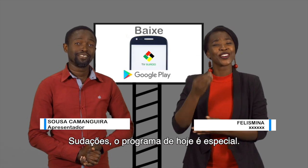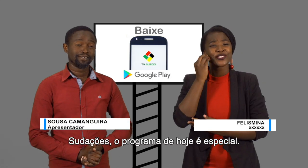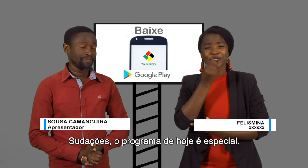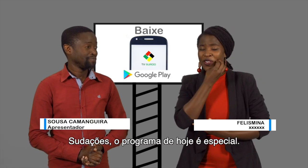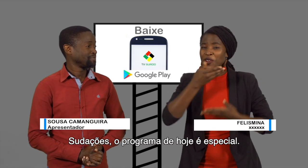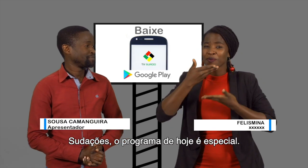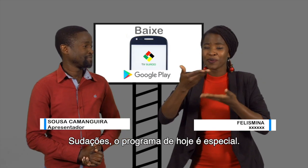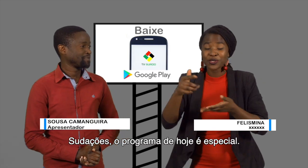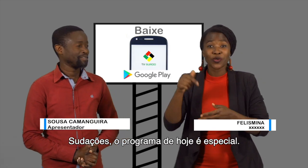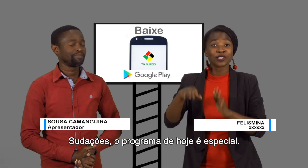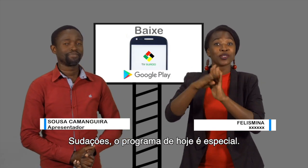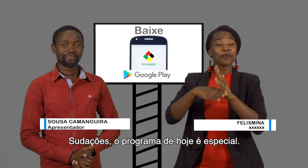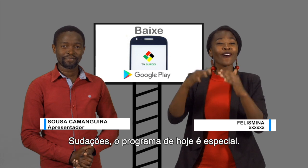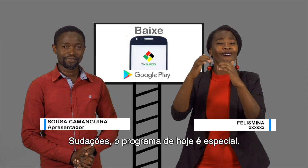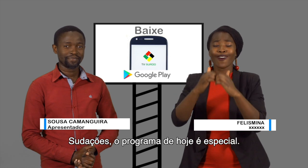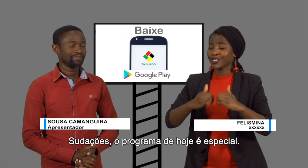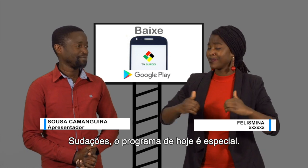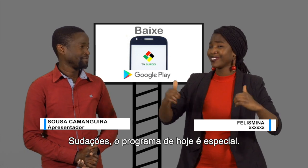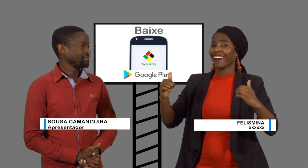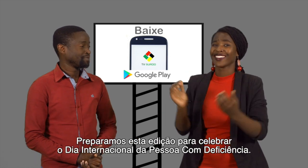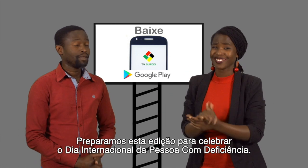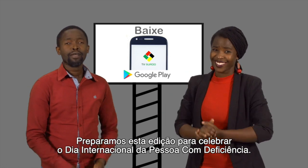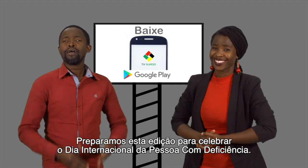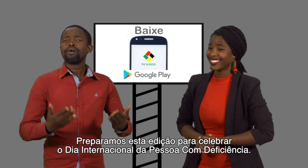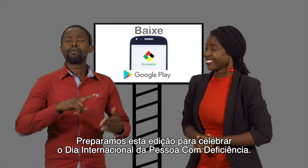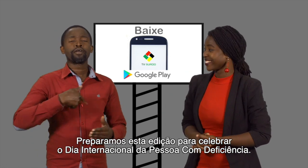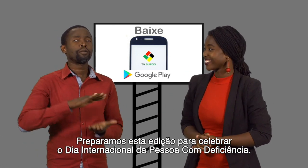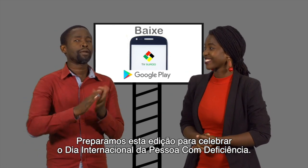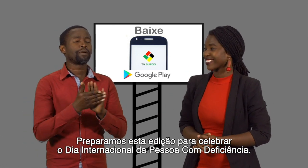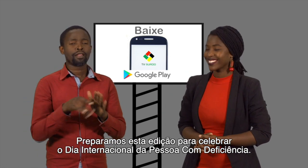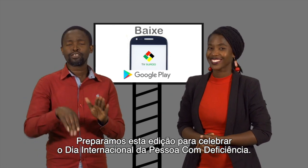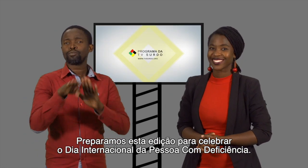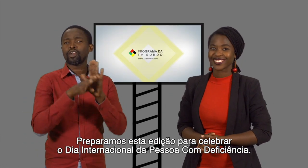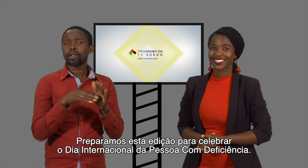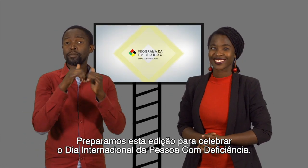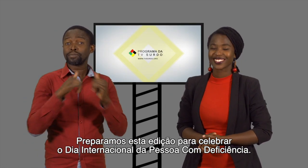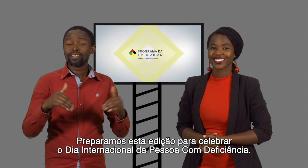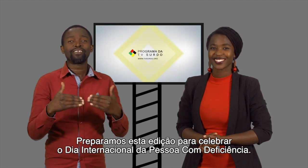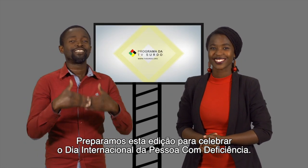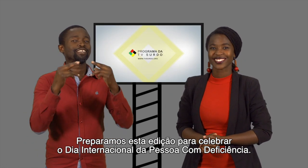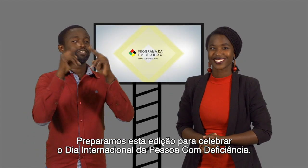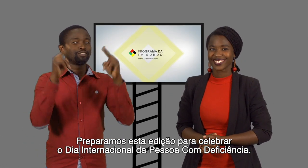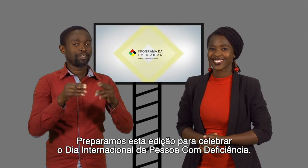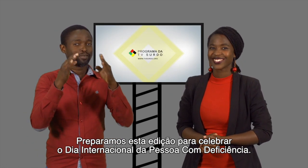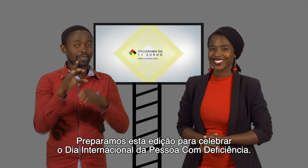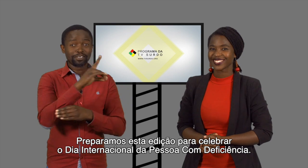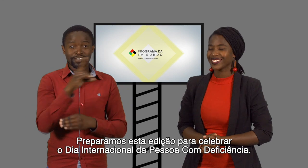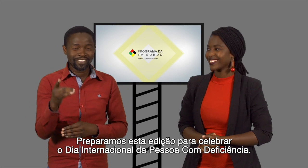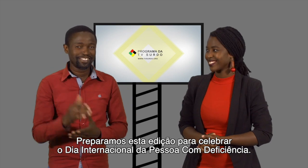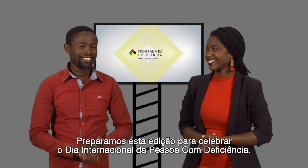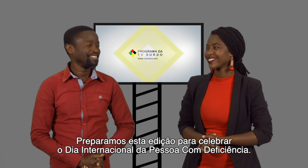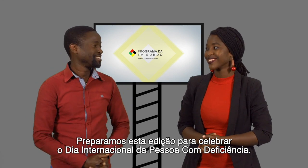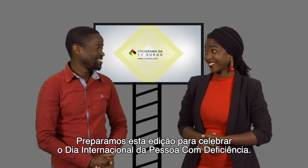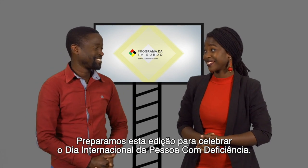Saudações, o programa de hoje é especial. Preparamos esta edição para celebrar o Dia Internacional da